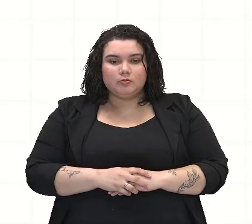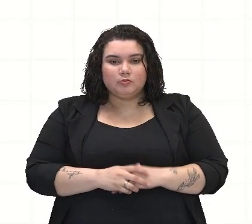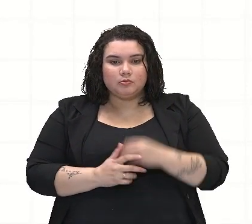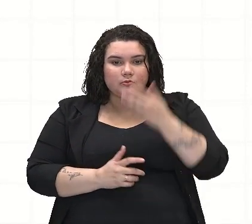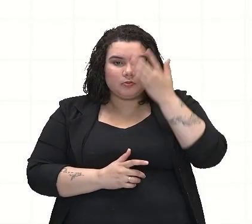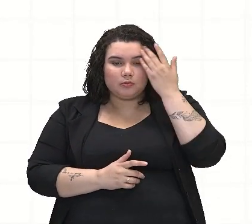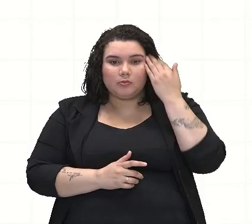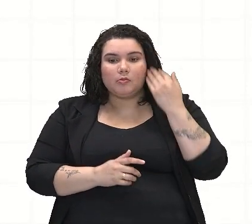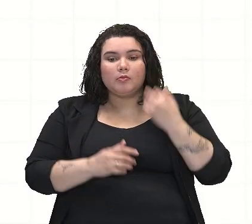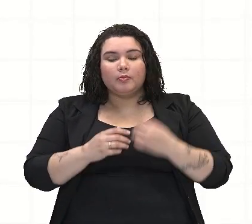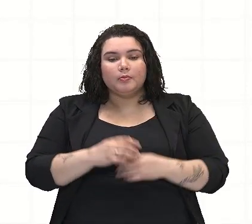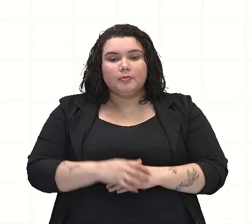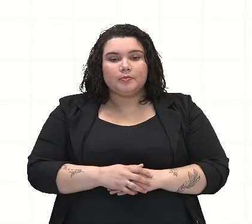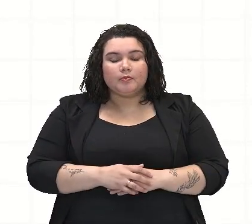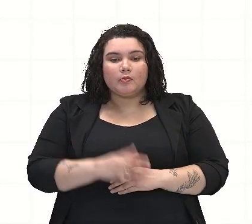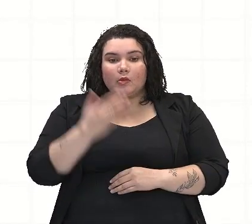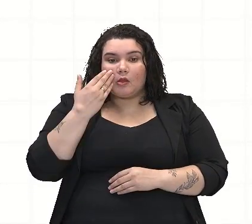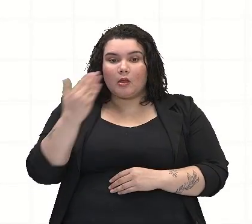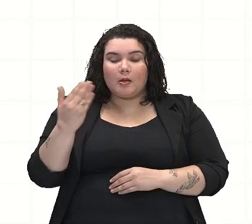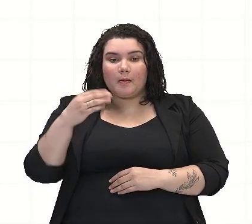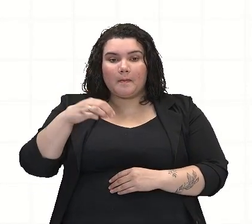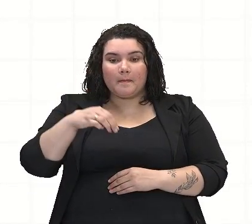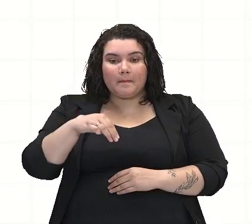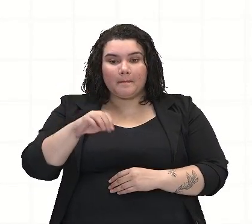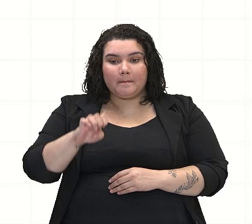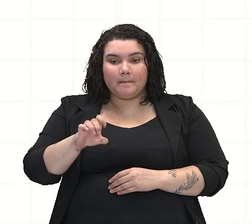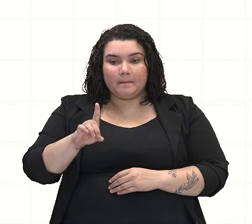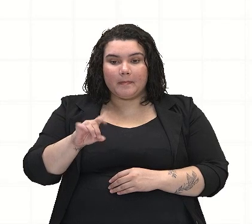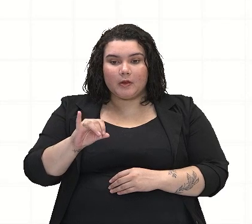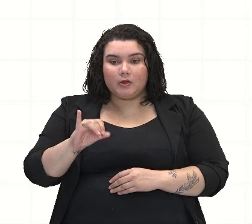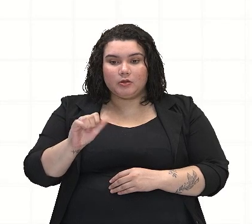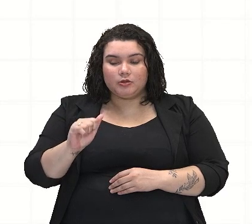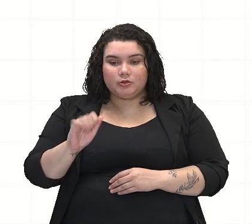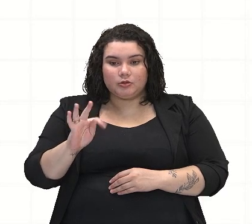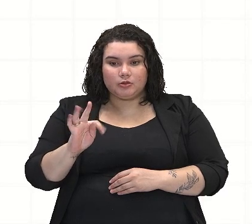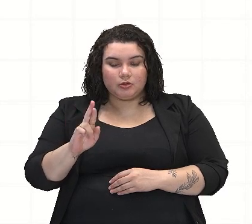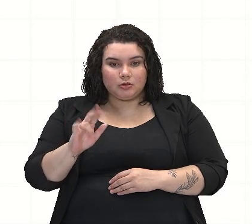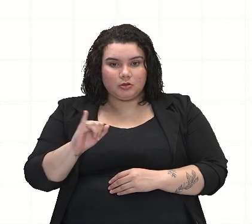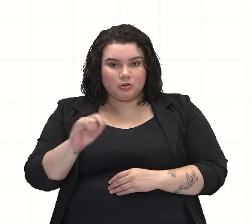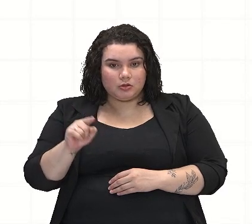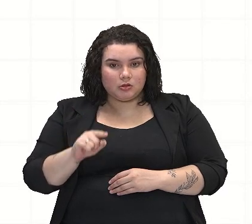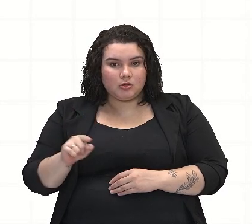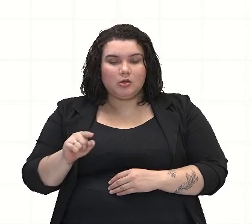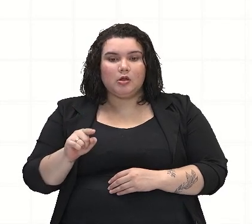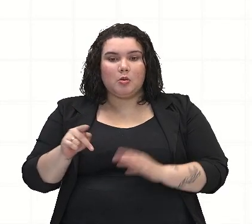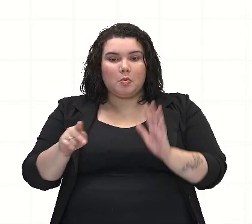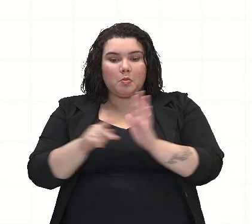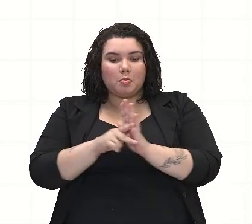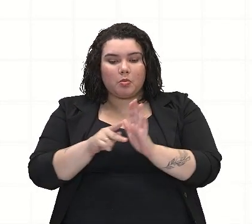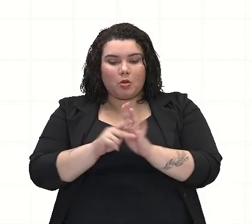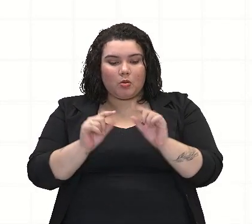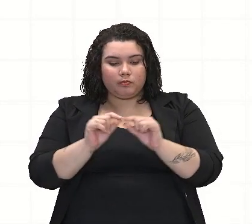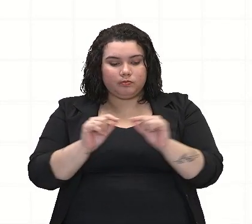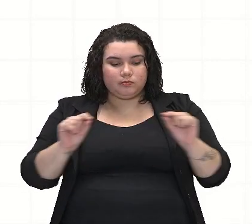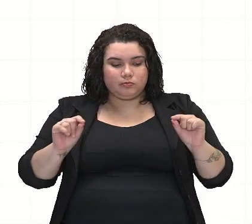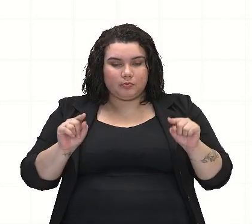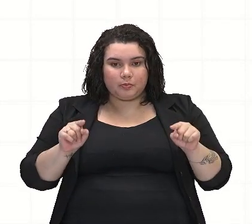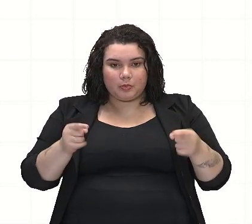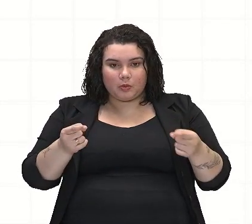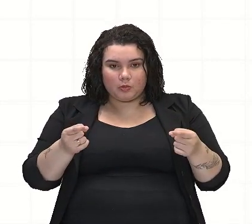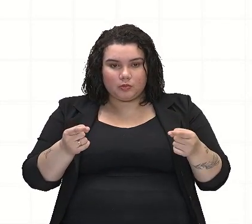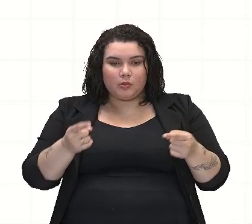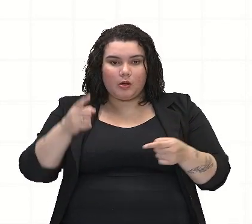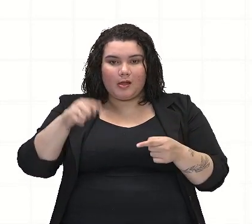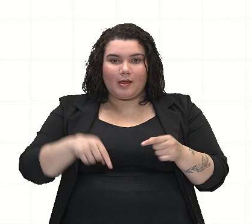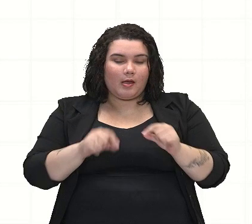A mediatriz de um segmento de reta é a reta perpendicular a ele. A ele quem? Ao